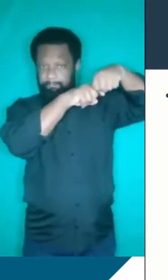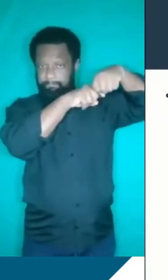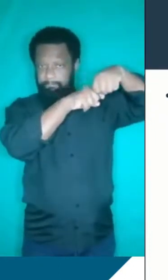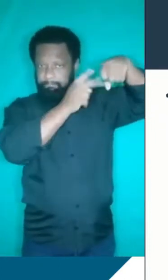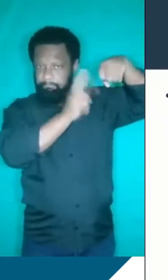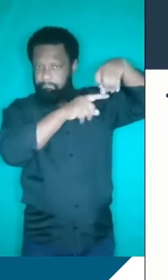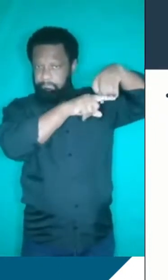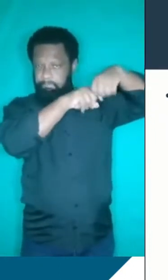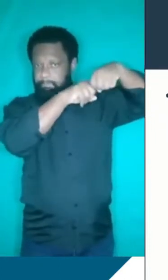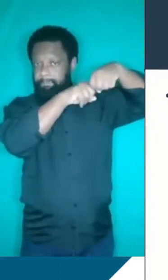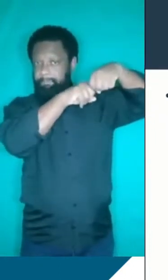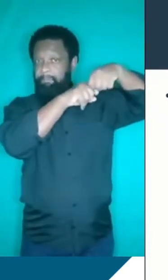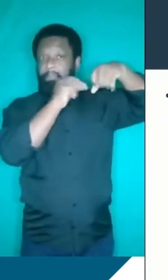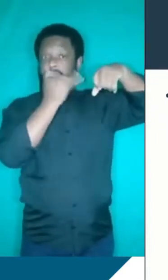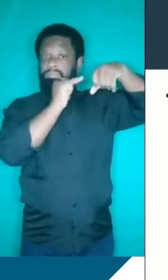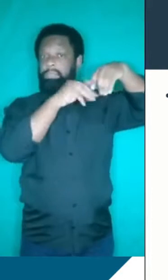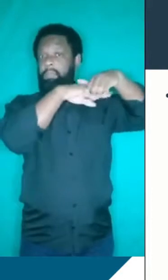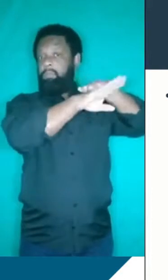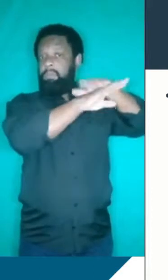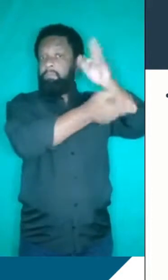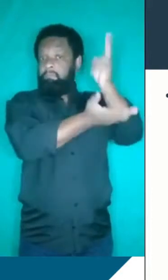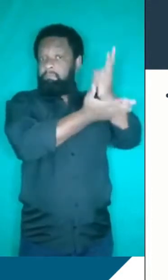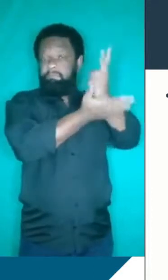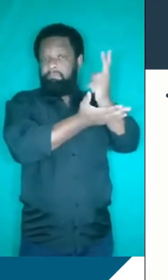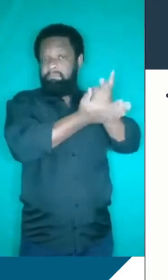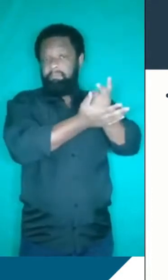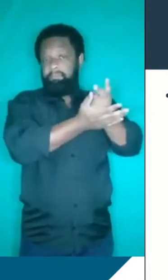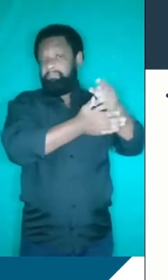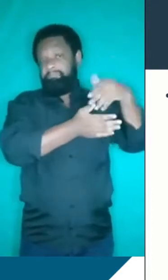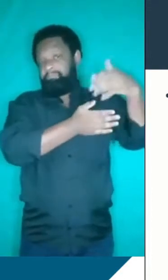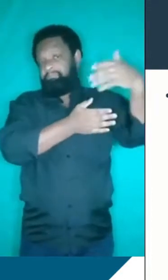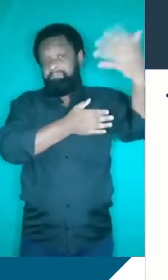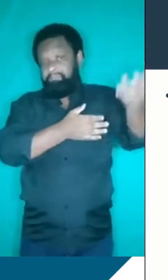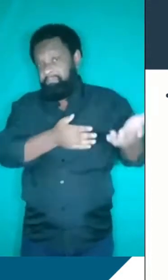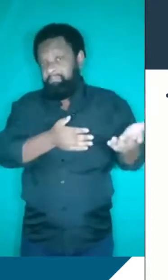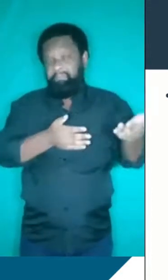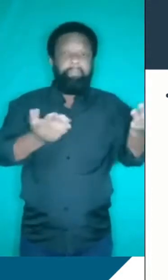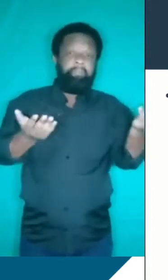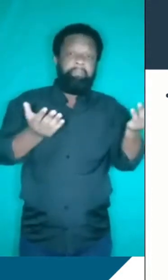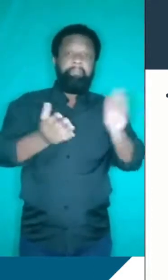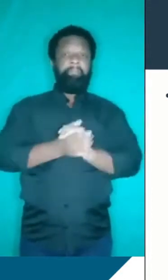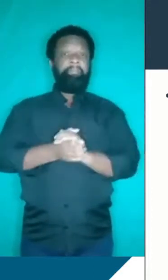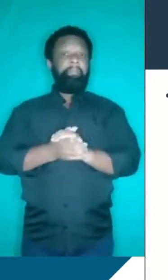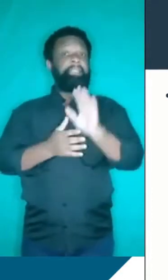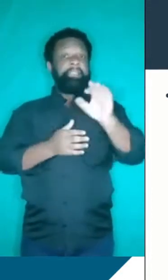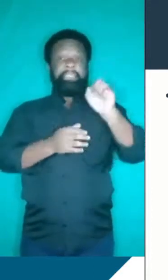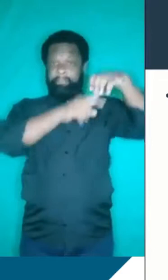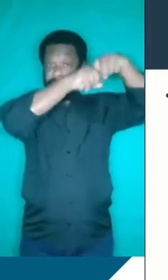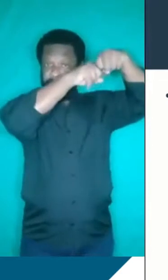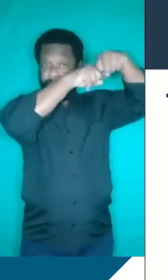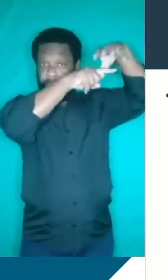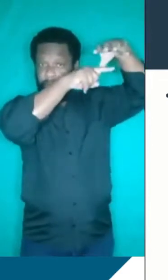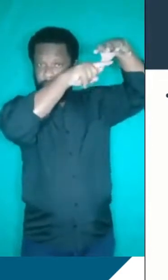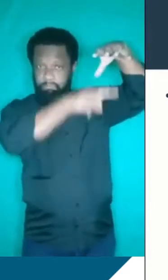objeto, essa energia vai ficar armazenada ali nele, né? Devido à altura que ele está. Se a pessoa